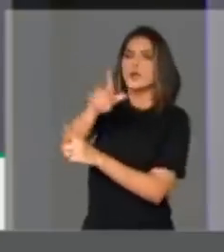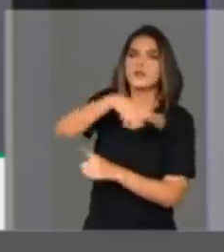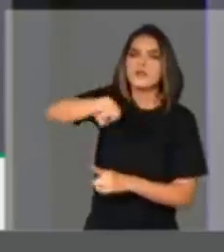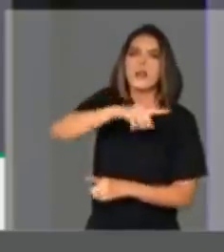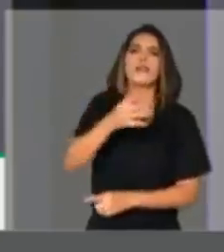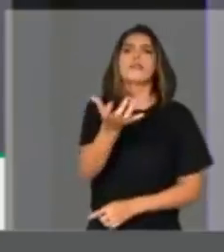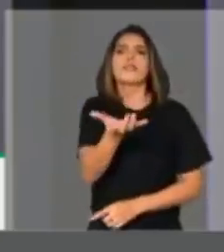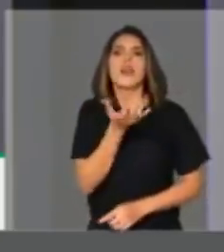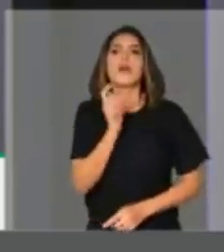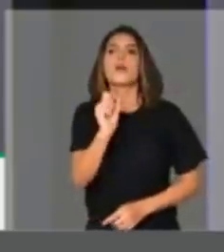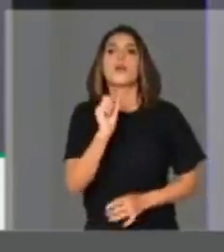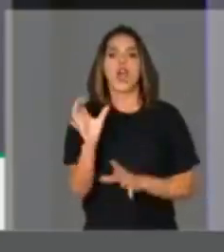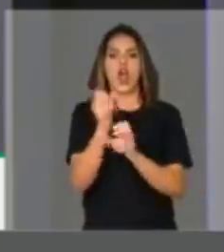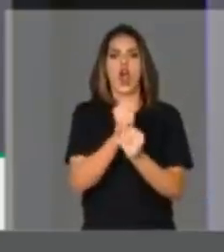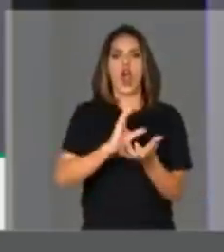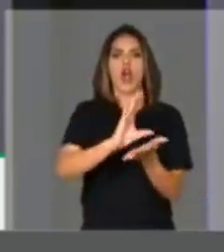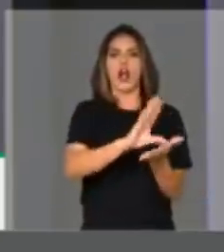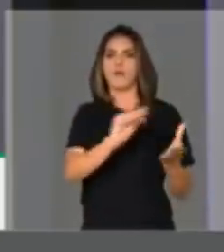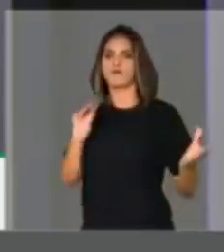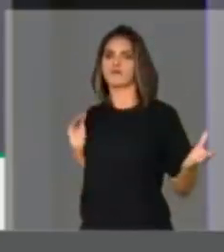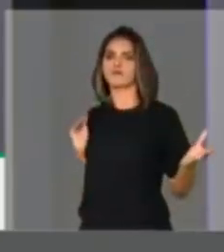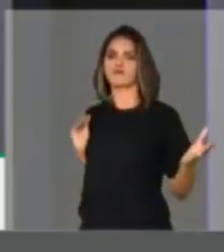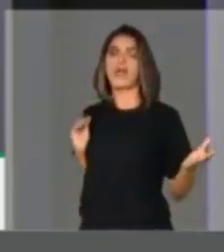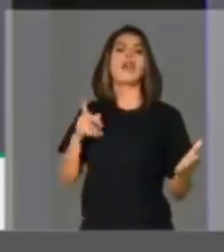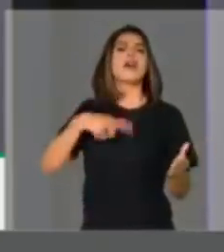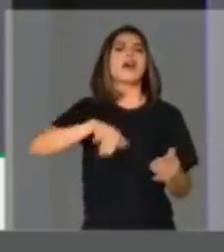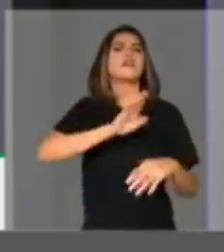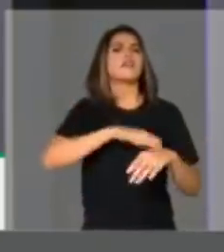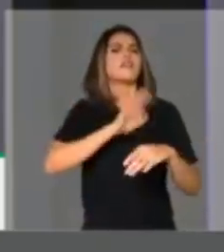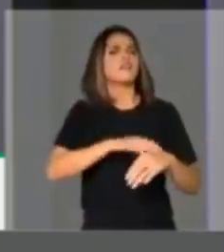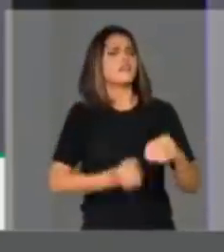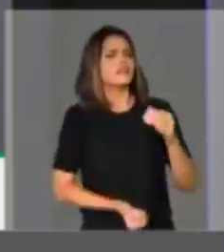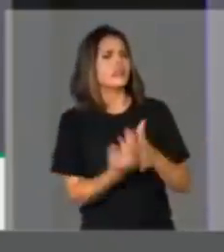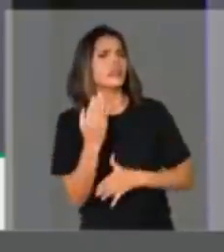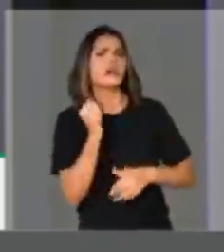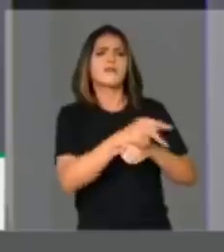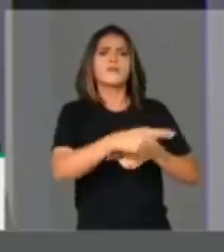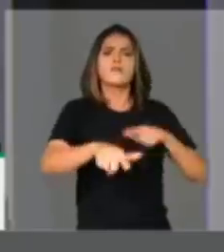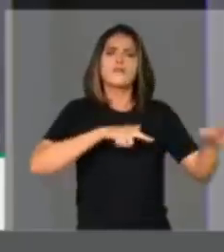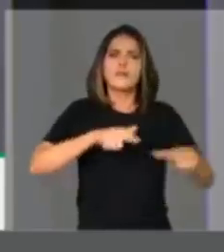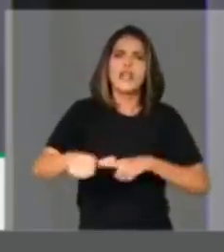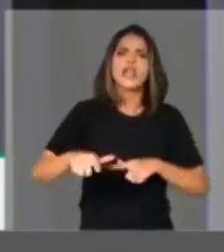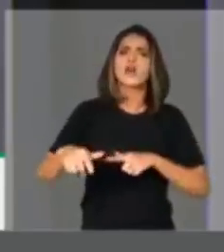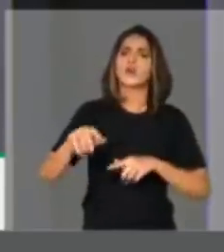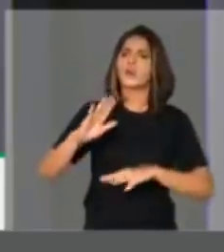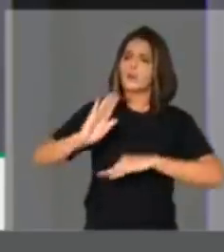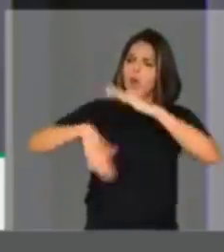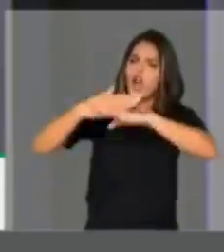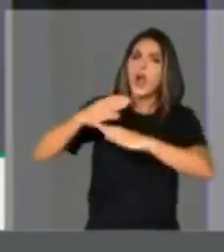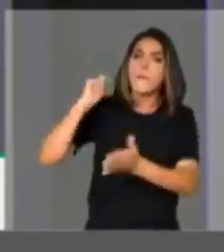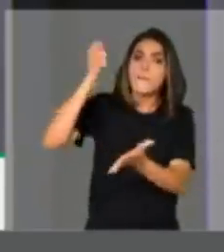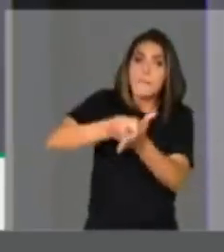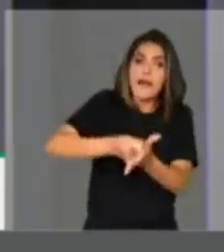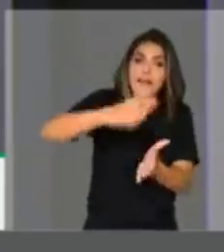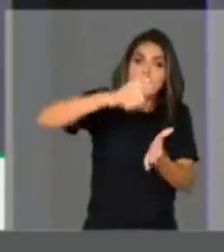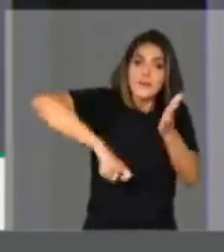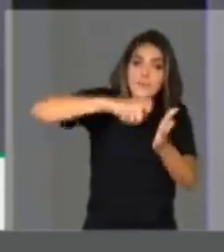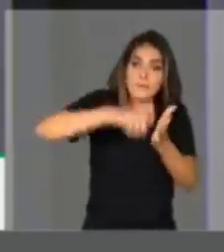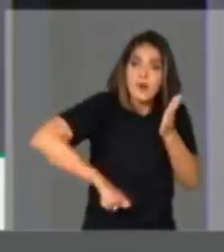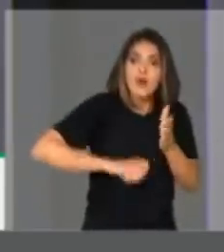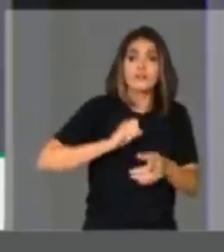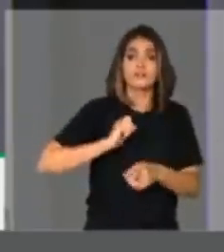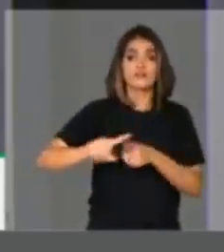si. E quem efetivamente gera emprego, trabalha, produz, quem paga imposto, quem financia